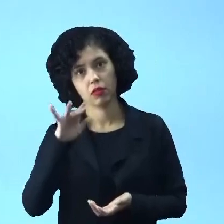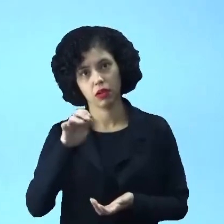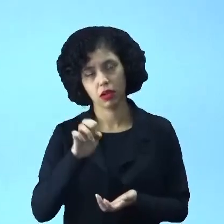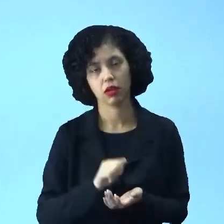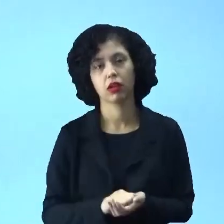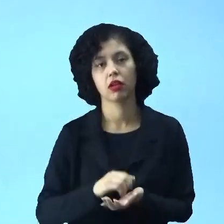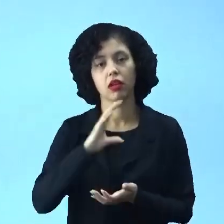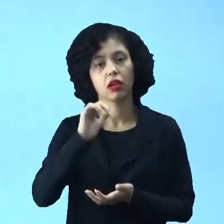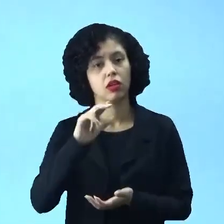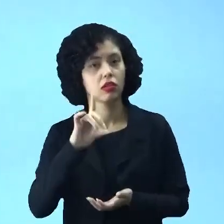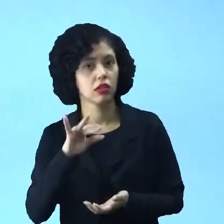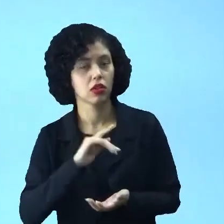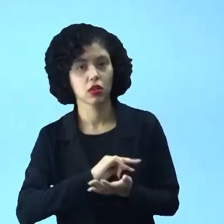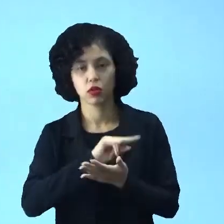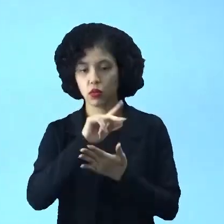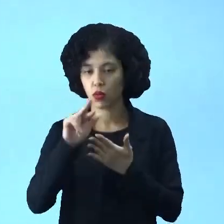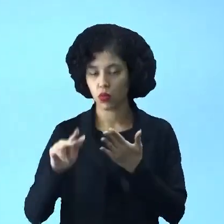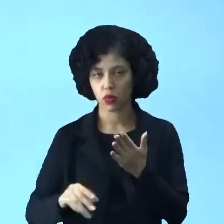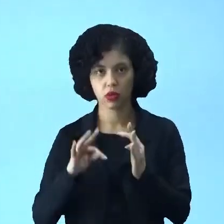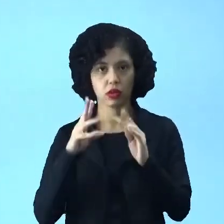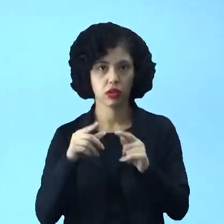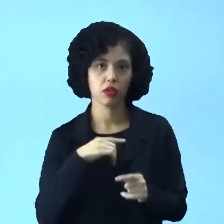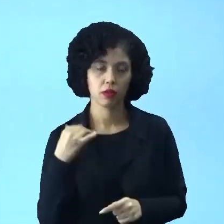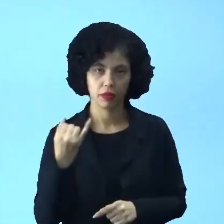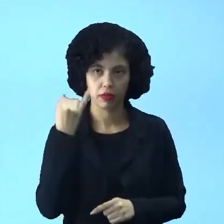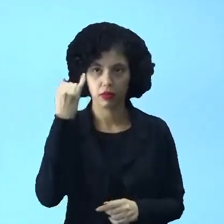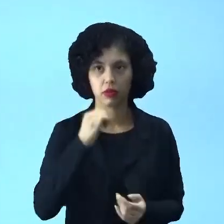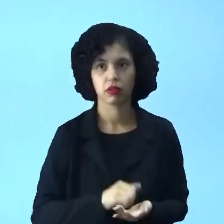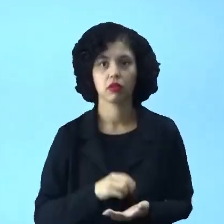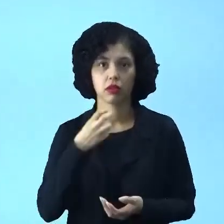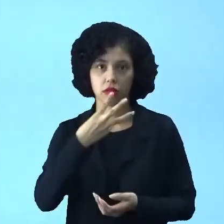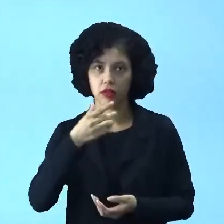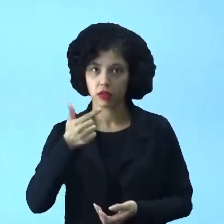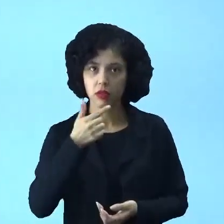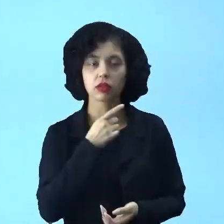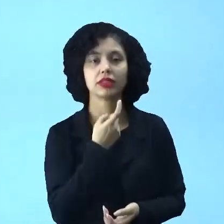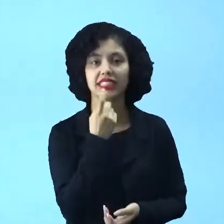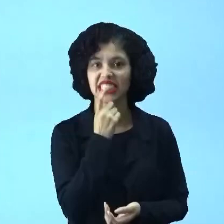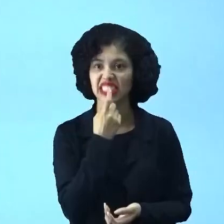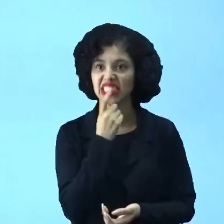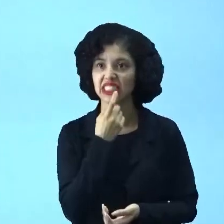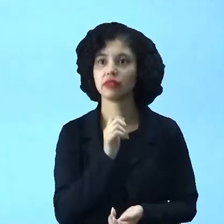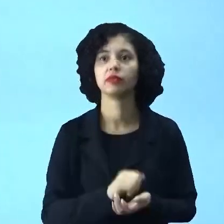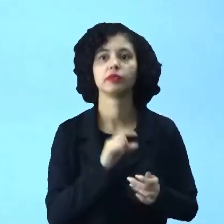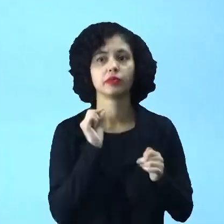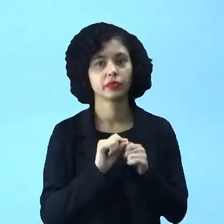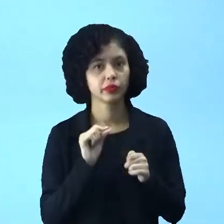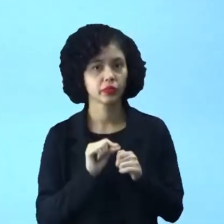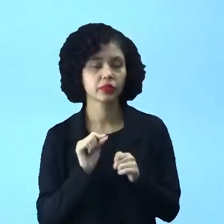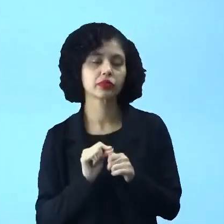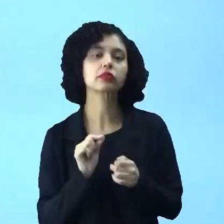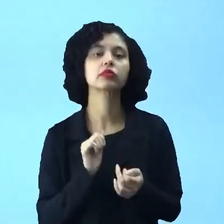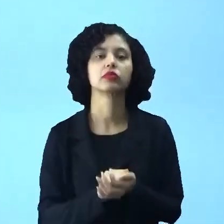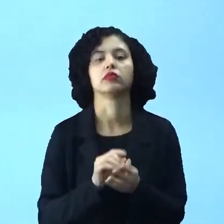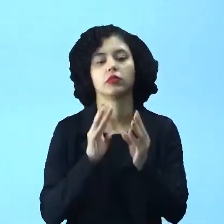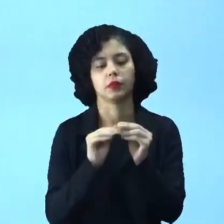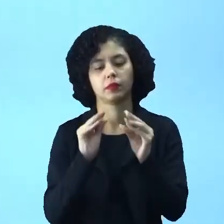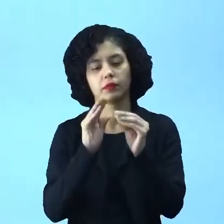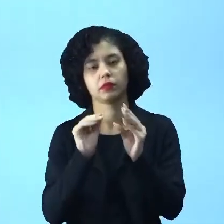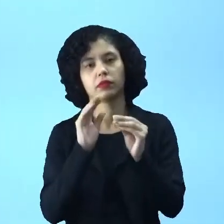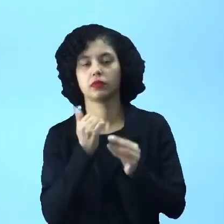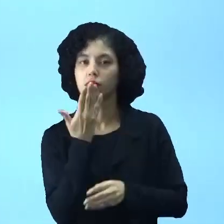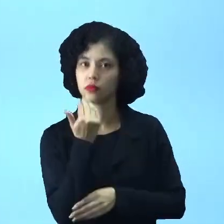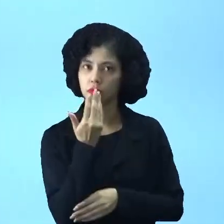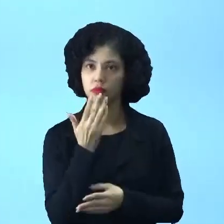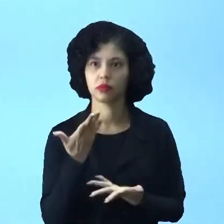caninos, incisivos, todos eles têm uma função. Então, são 32 dentes, né? Então, eles fazem a função de triturar o alimento. Depois